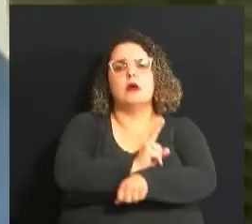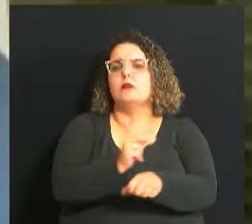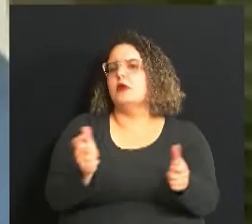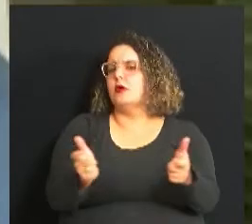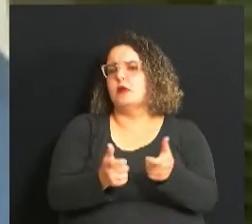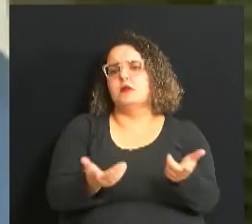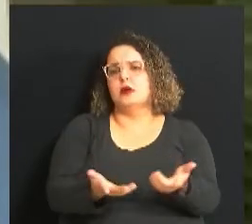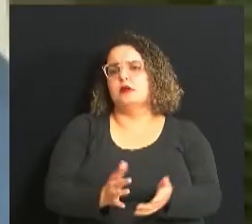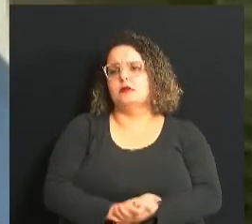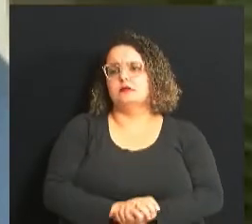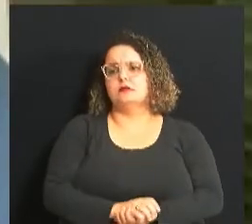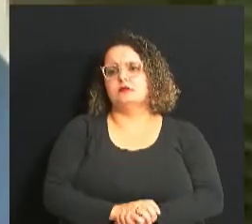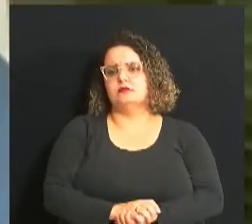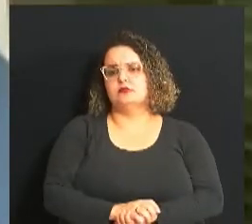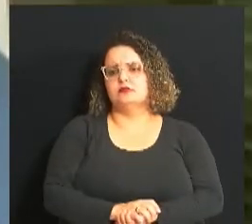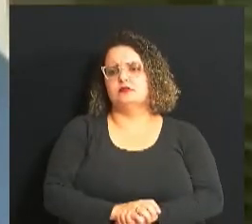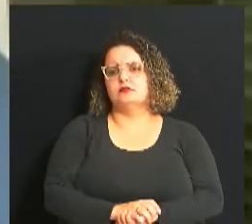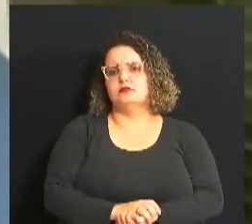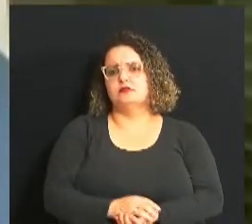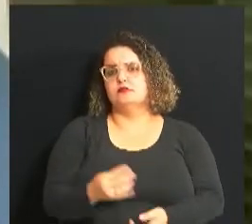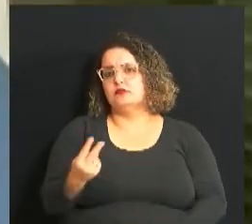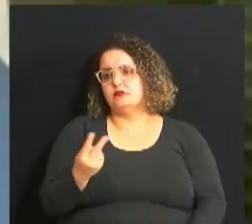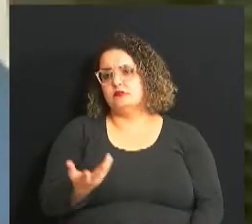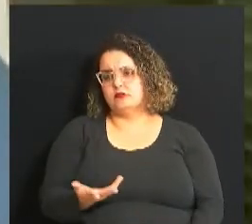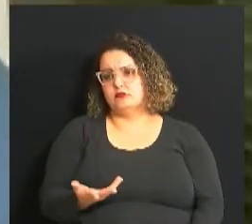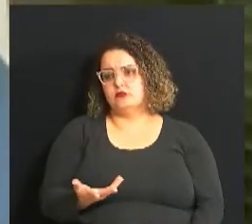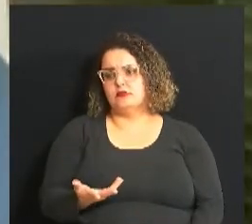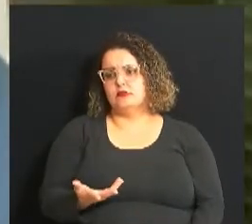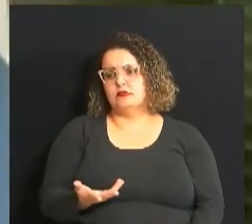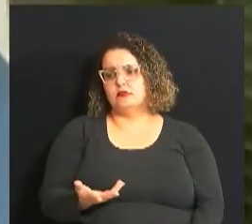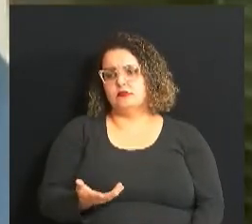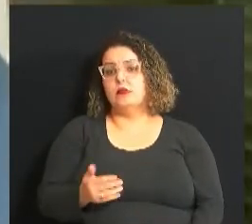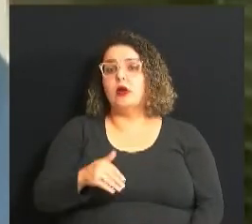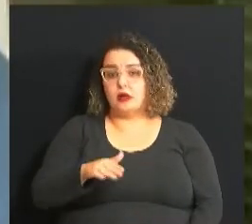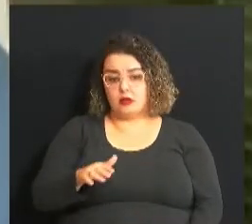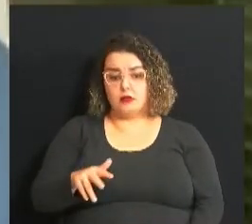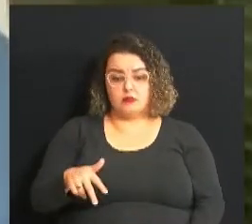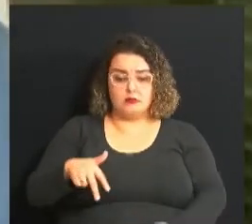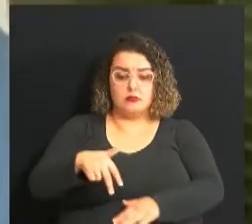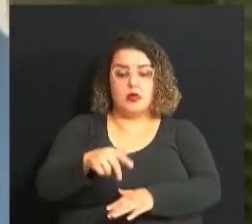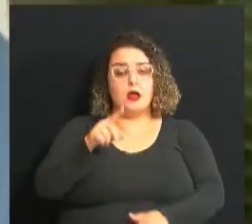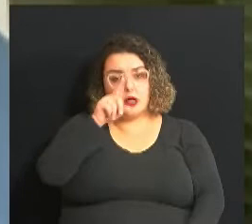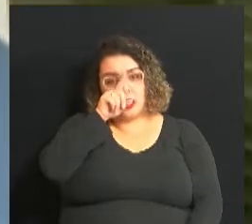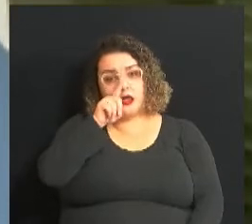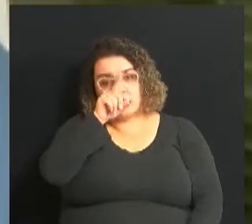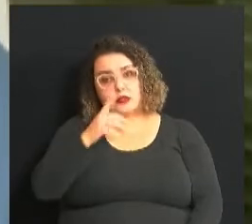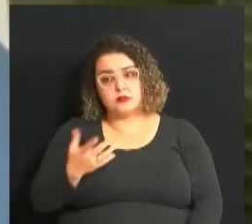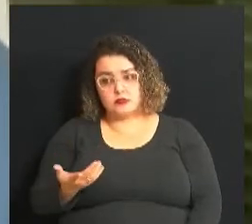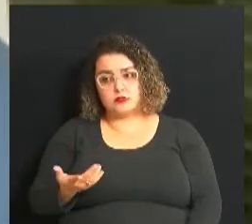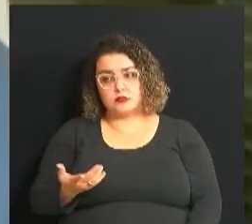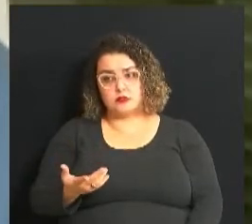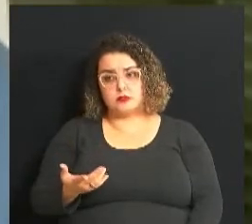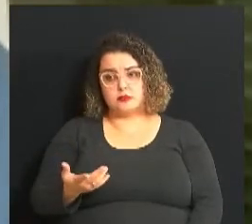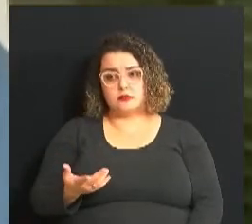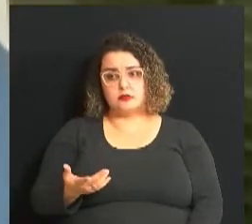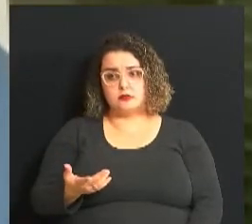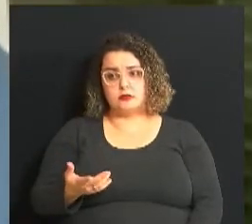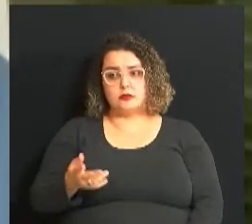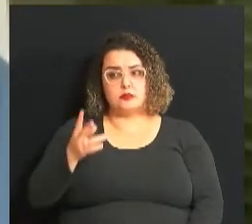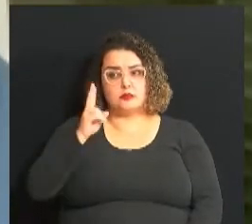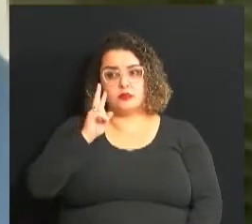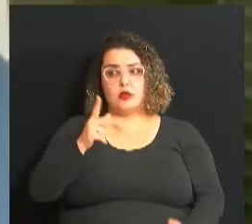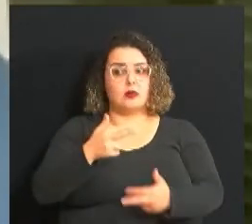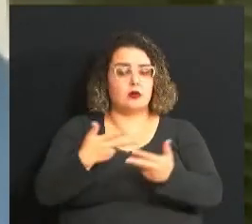programa inteiro. Segundo, o homem ele é mais exposto a riscos, né? É só você ver, às vezes, coisas que os